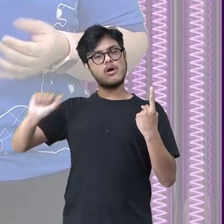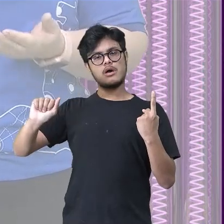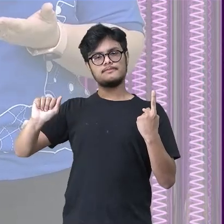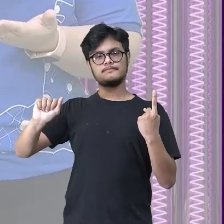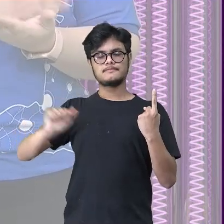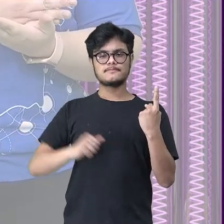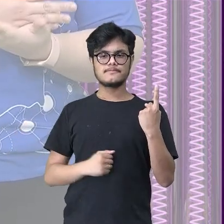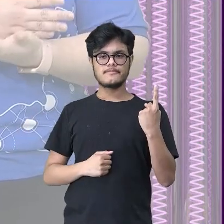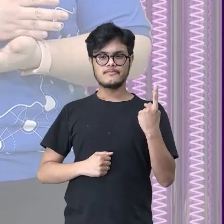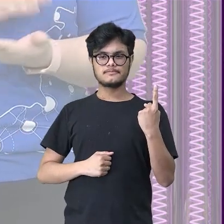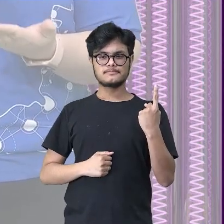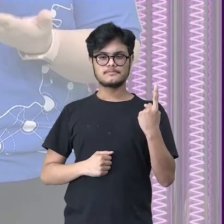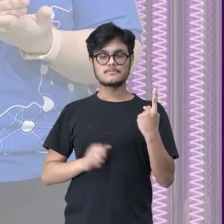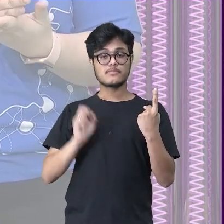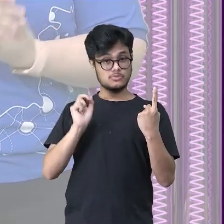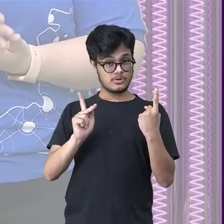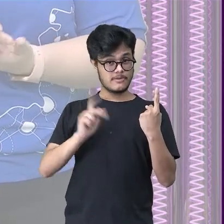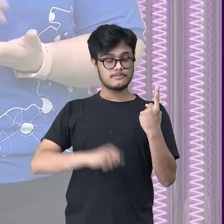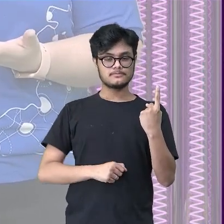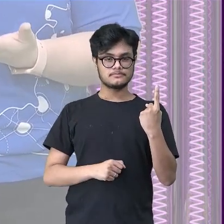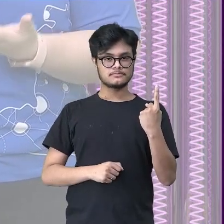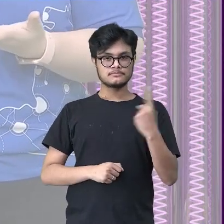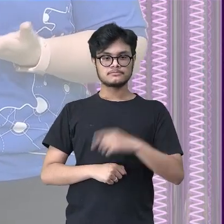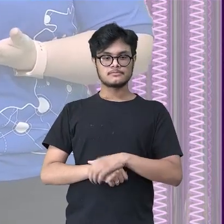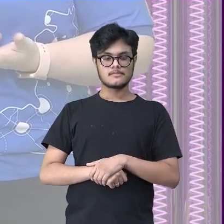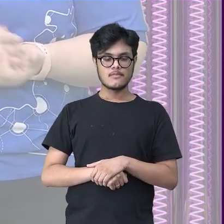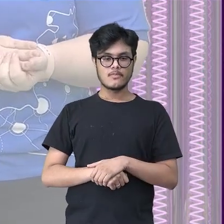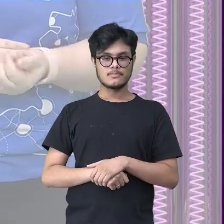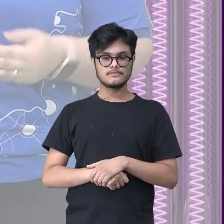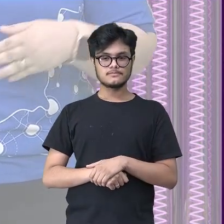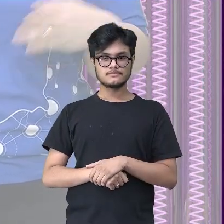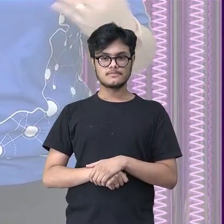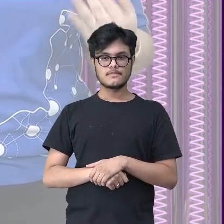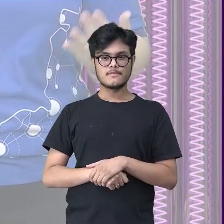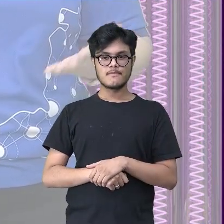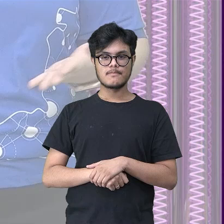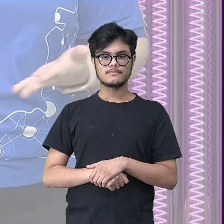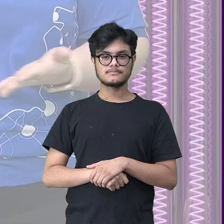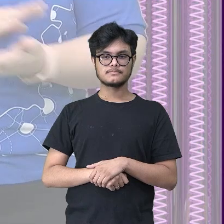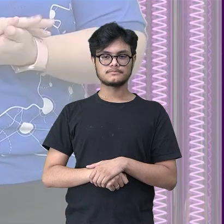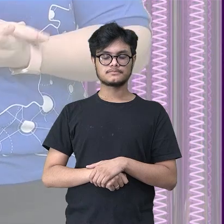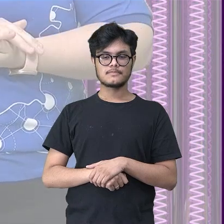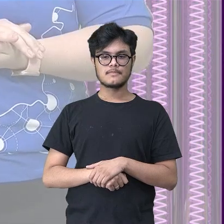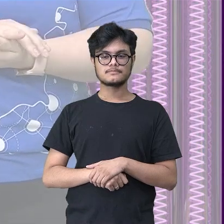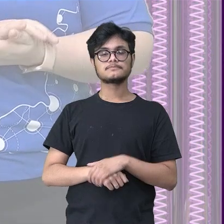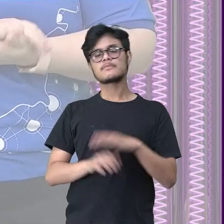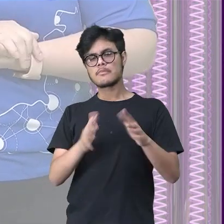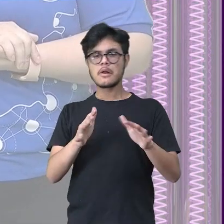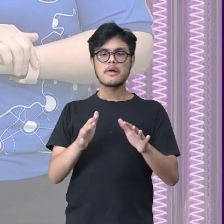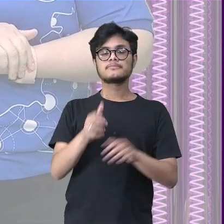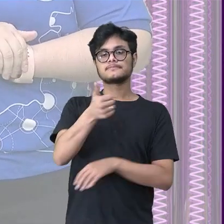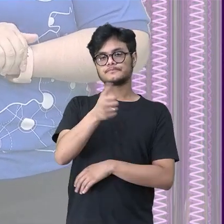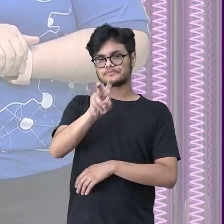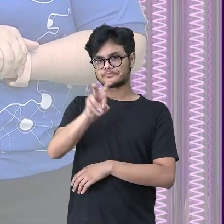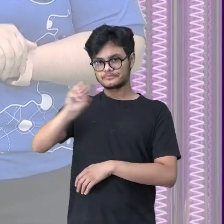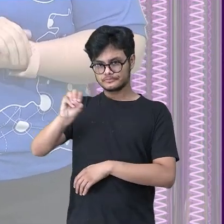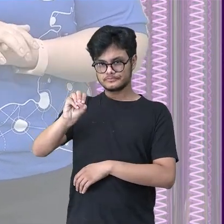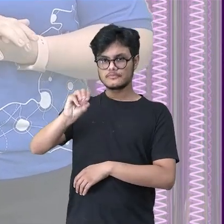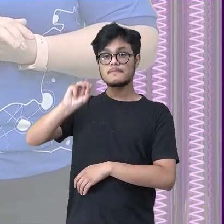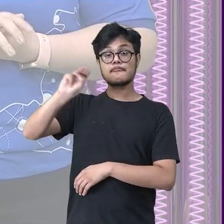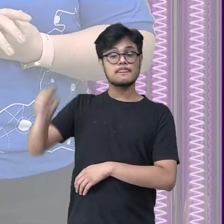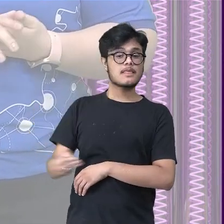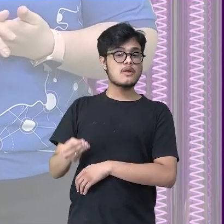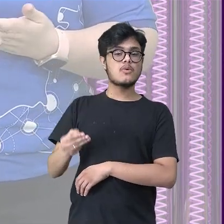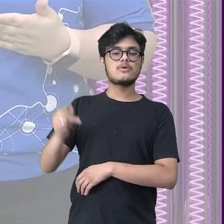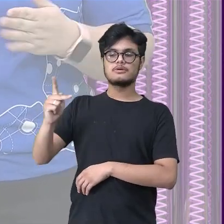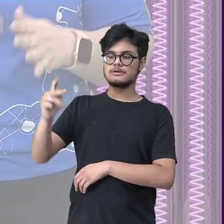um UA, né, de U de unidade e A de astronômica, equivale a 150 milhões de quilômetros.